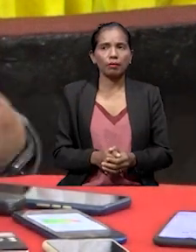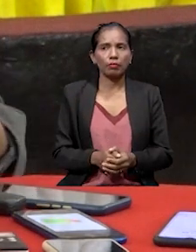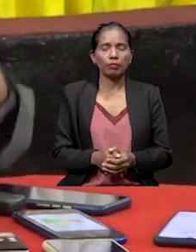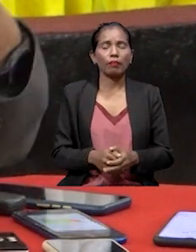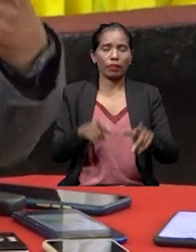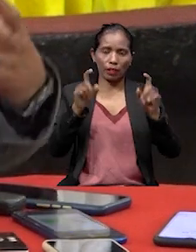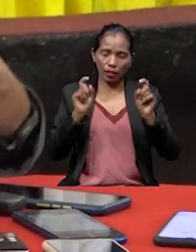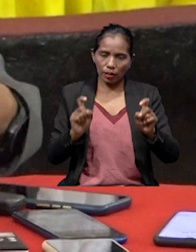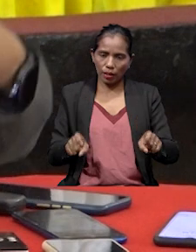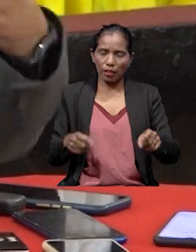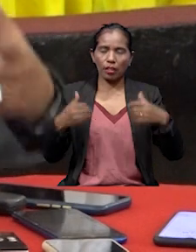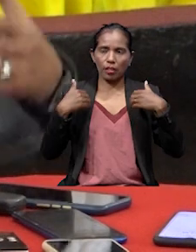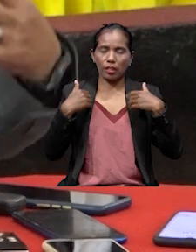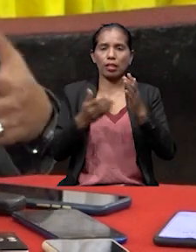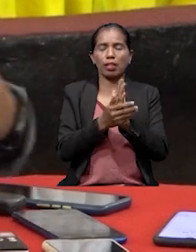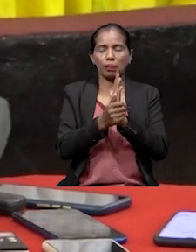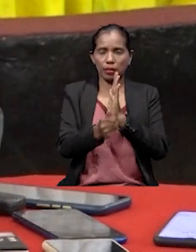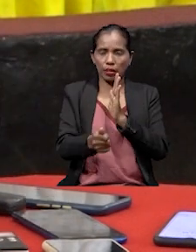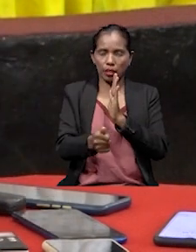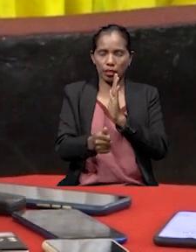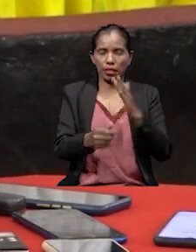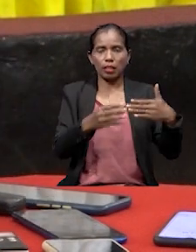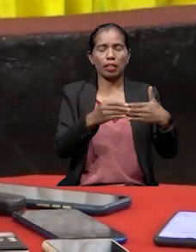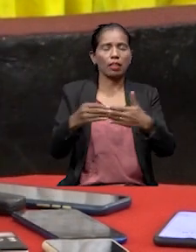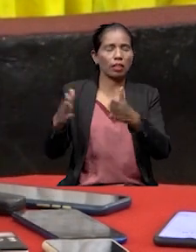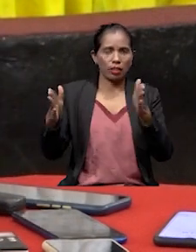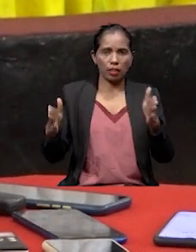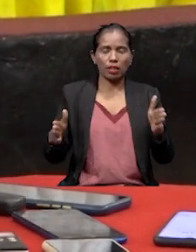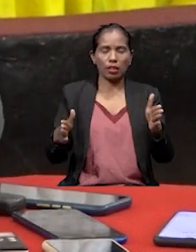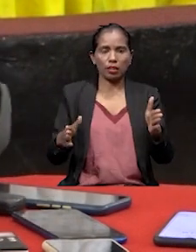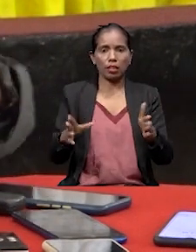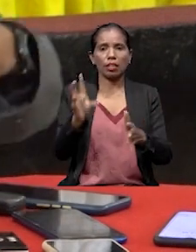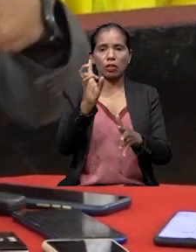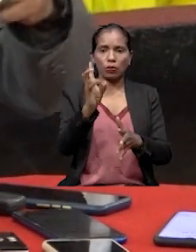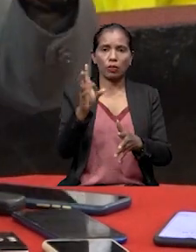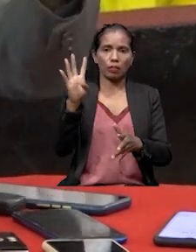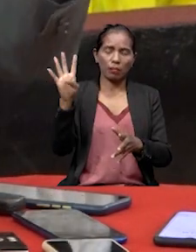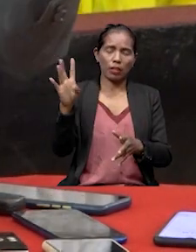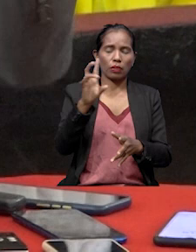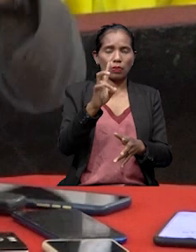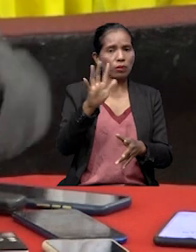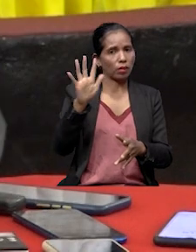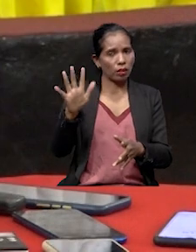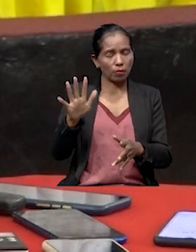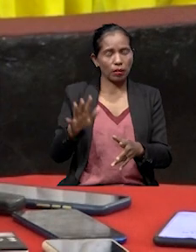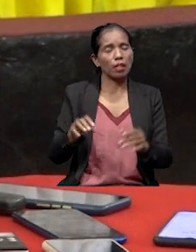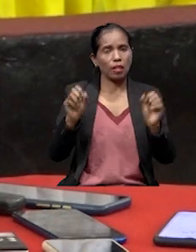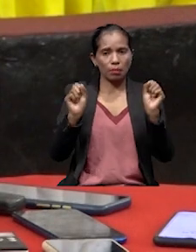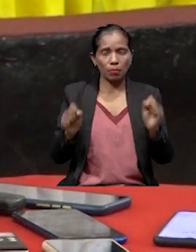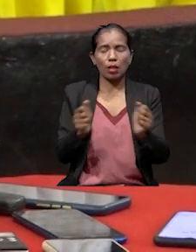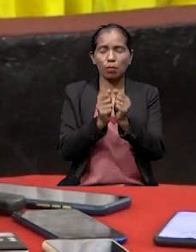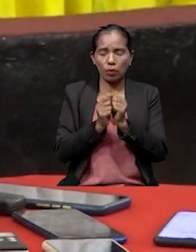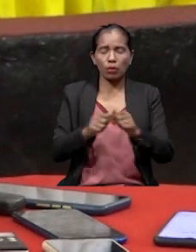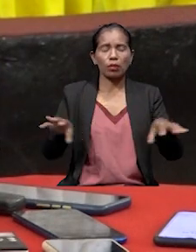tem que ir a capacidade de liderança 74-75, até impõe dinâmica de transição.